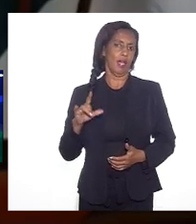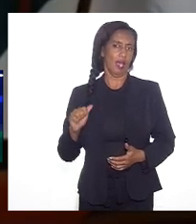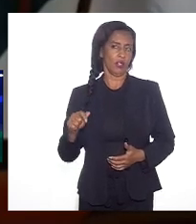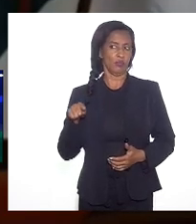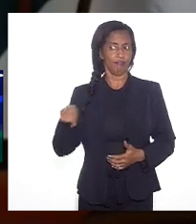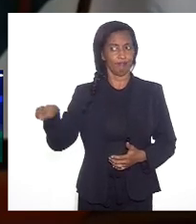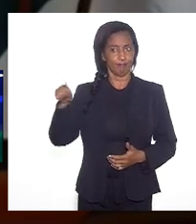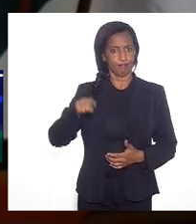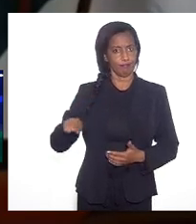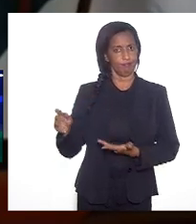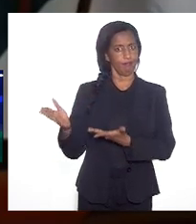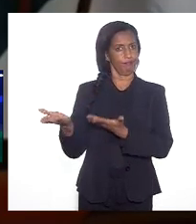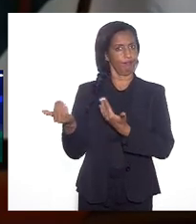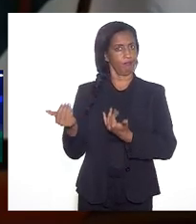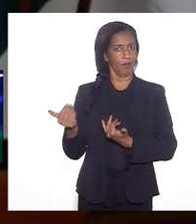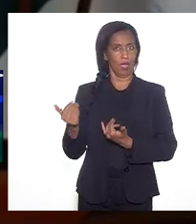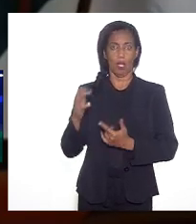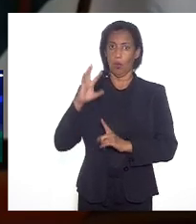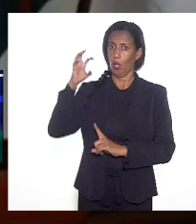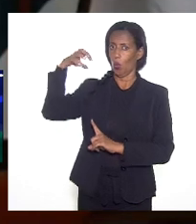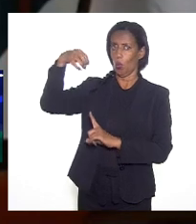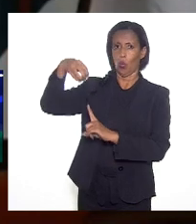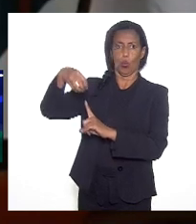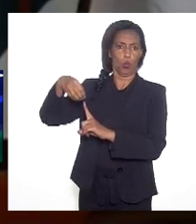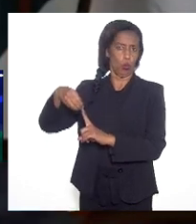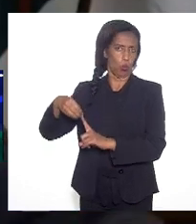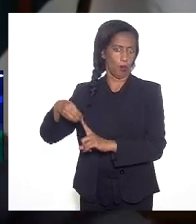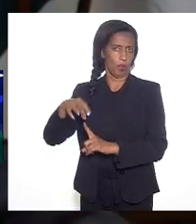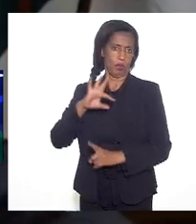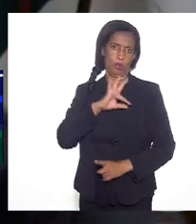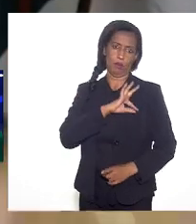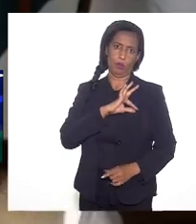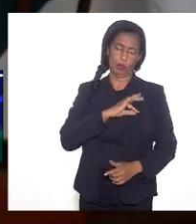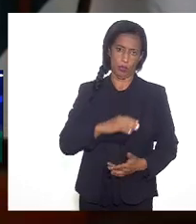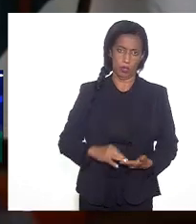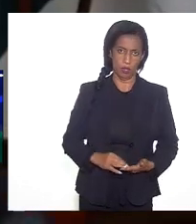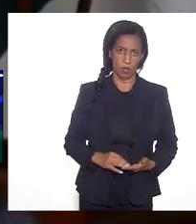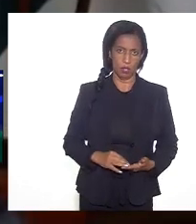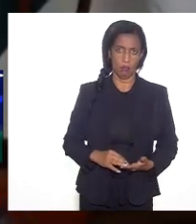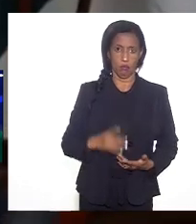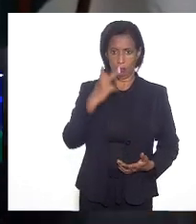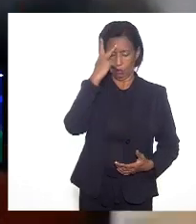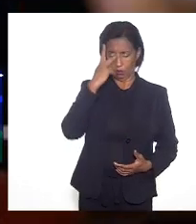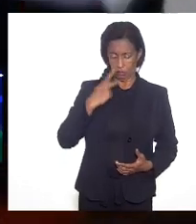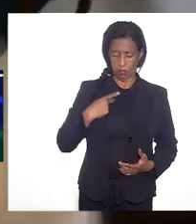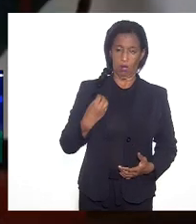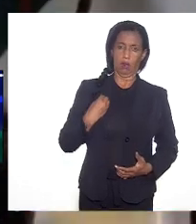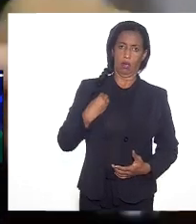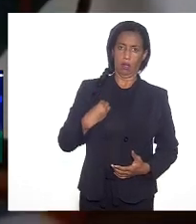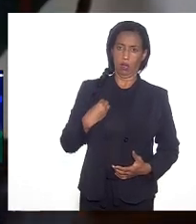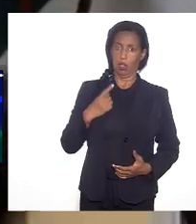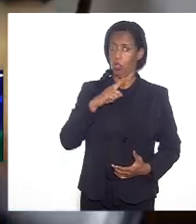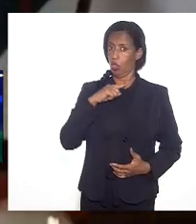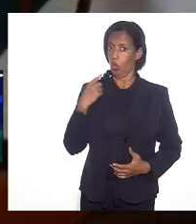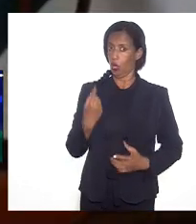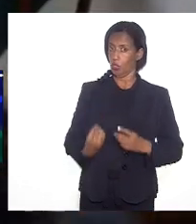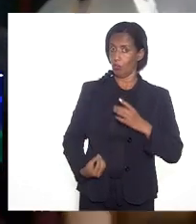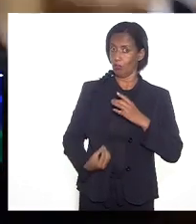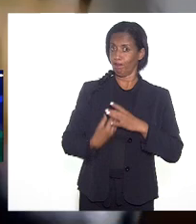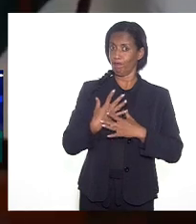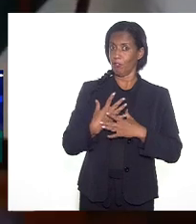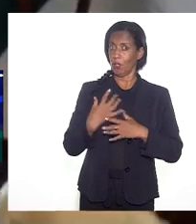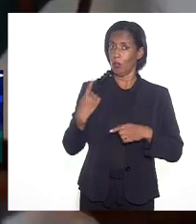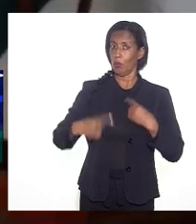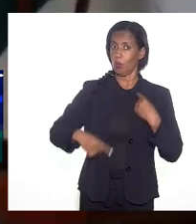desses jovens, não é culpando a polícia. É culpando a nós mesmos, porque nós não criamos políticas sustentáveis